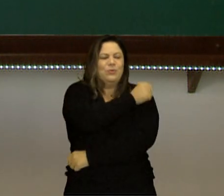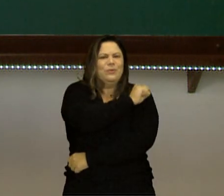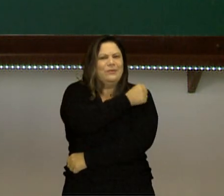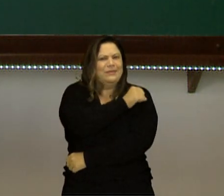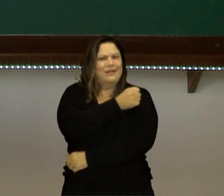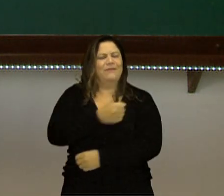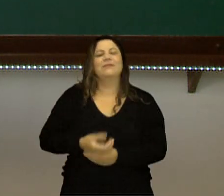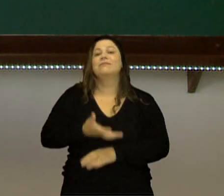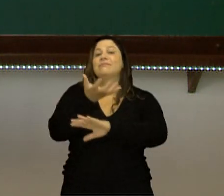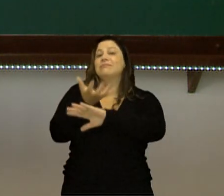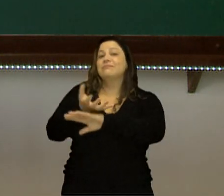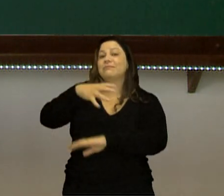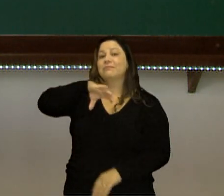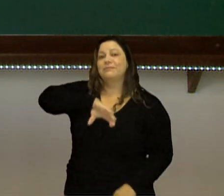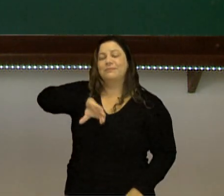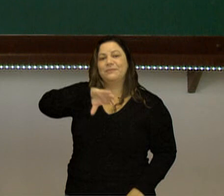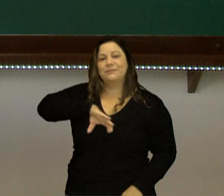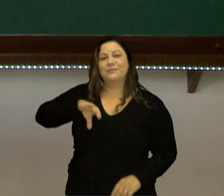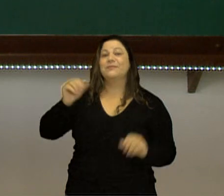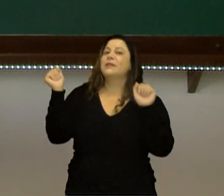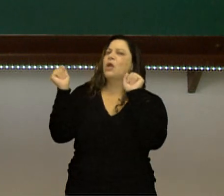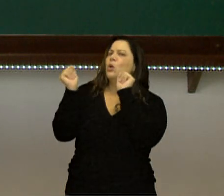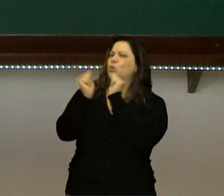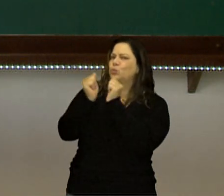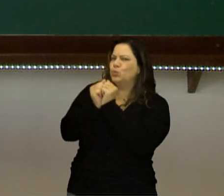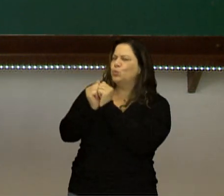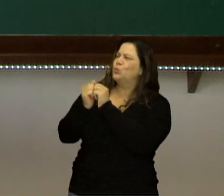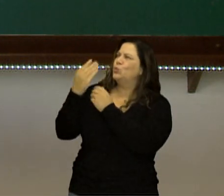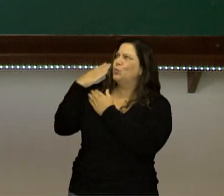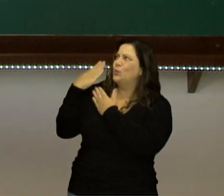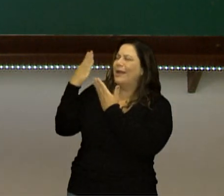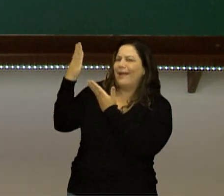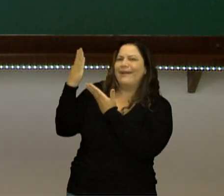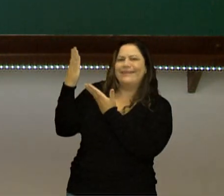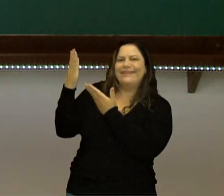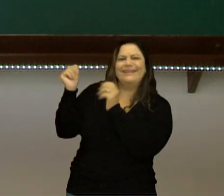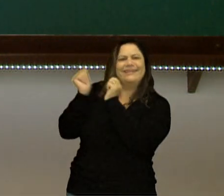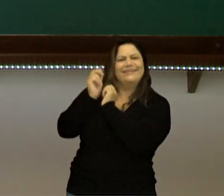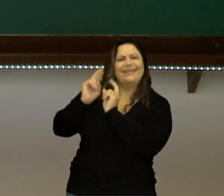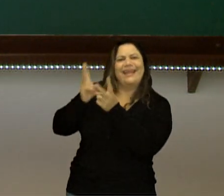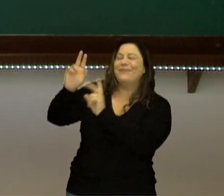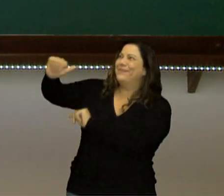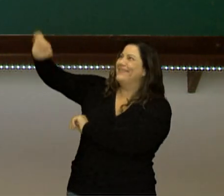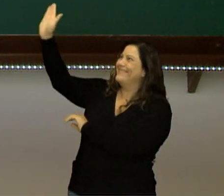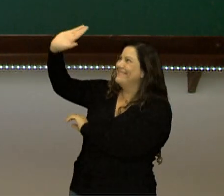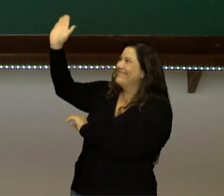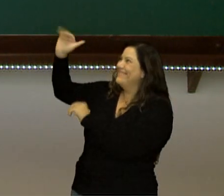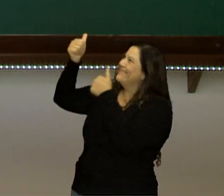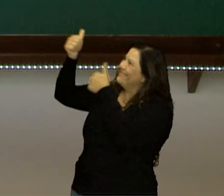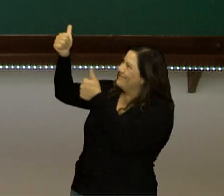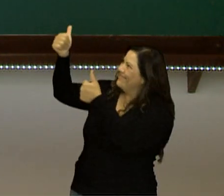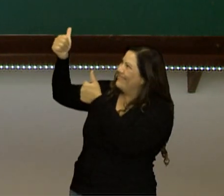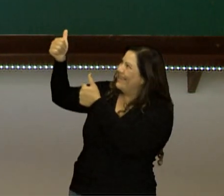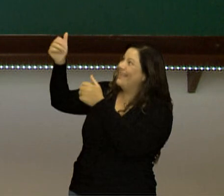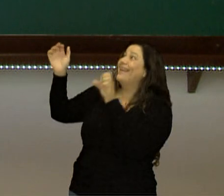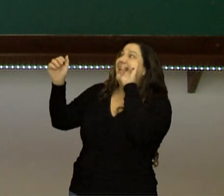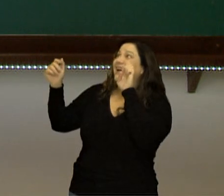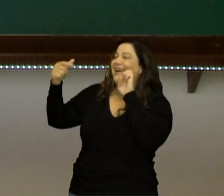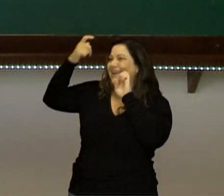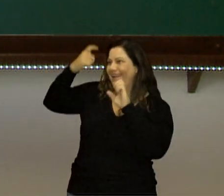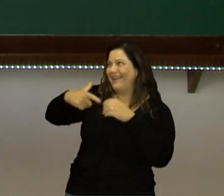língua portuguesa. E aqui do nosso lado, do meu lado, aliás, sempre comigo. Tudo bem, Elisângela?